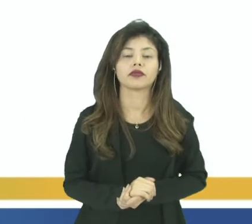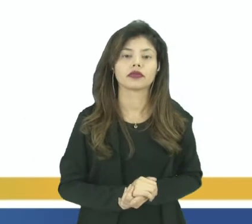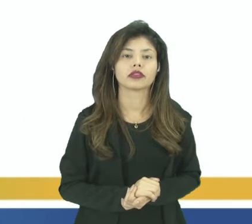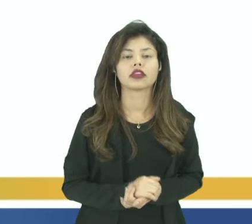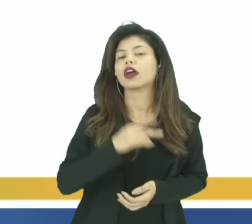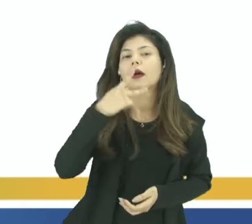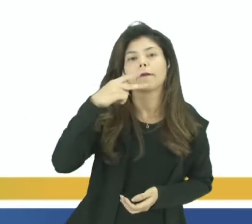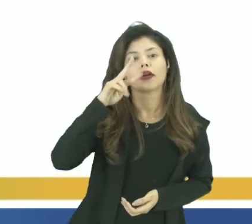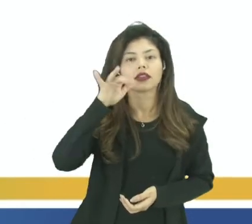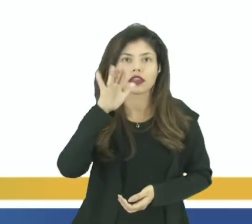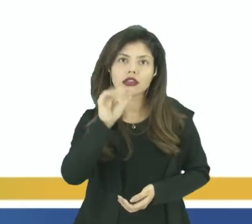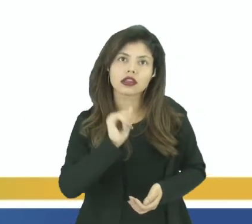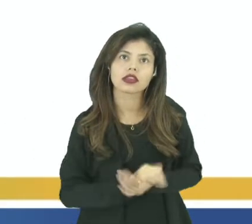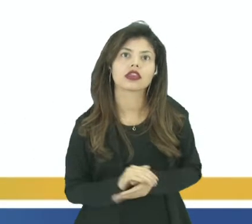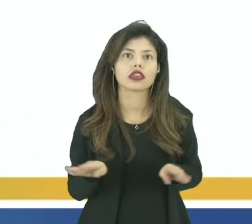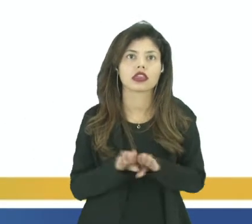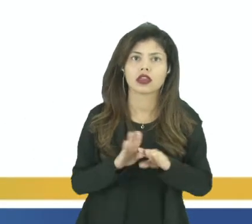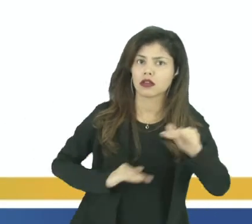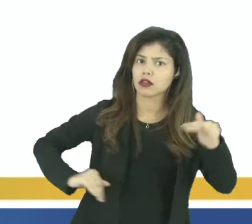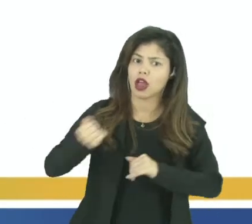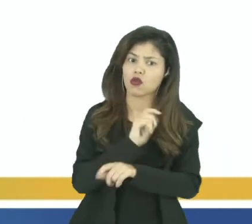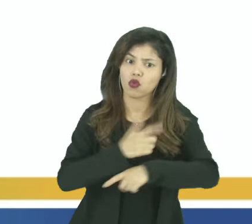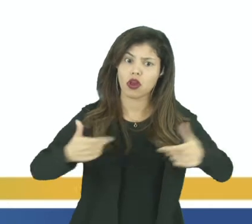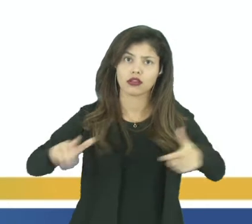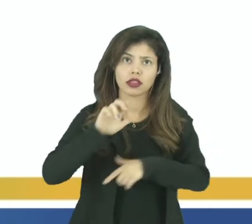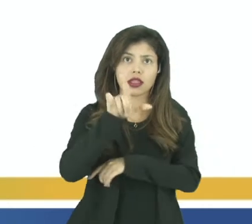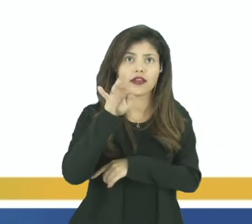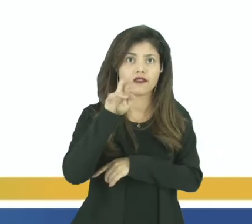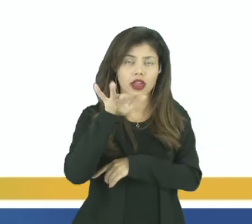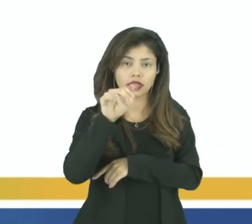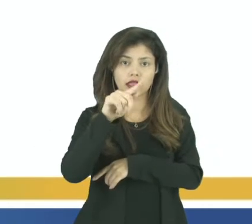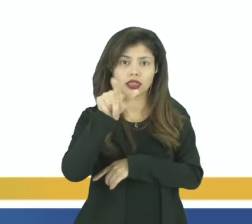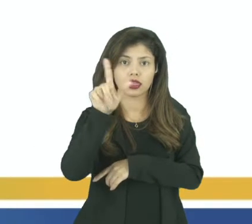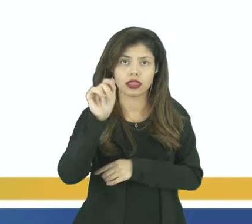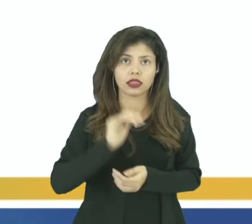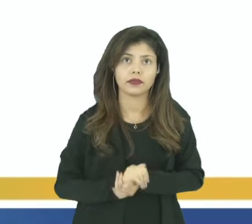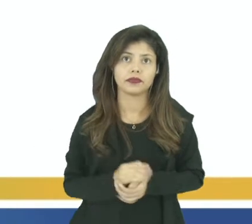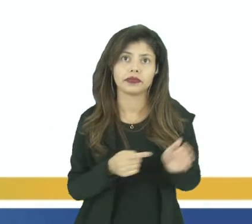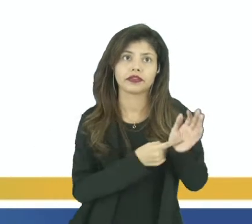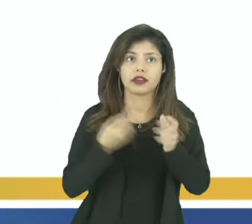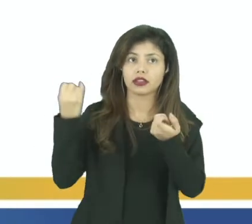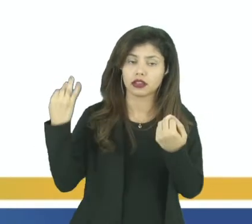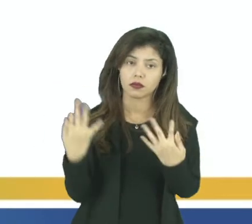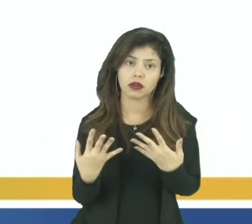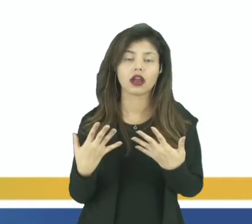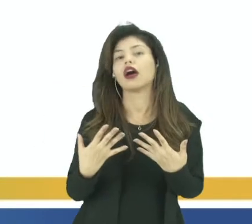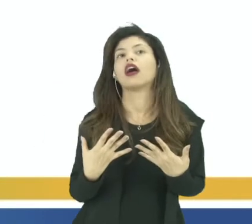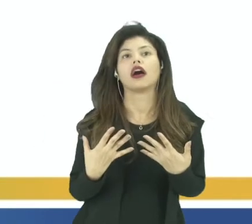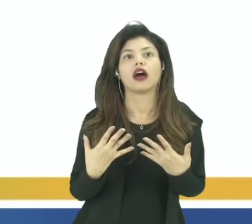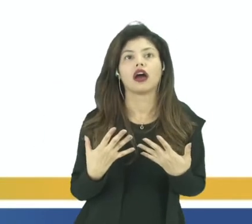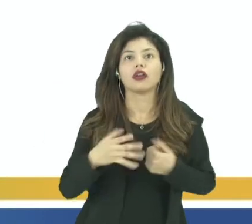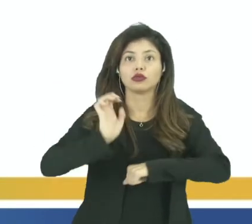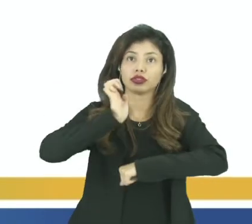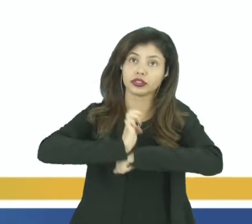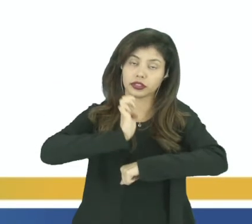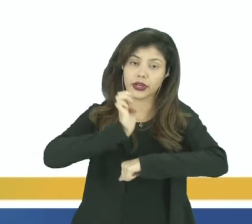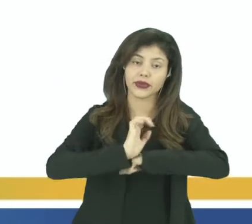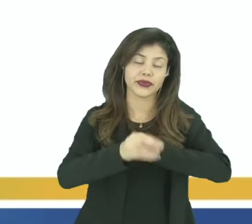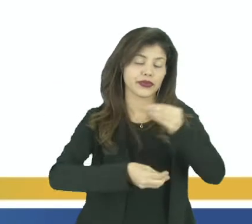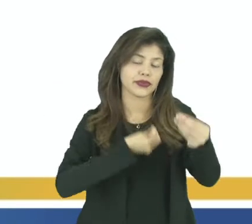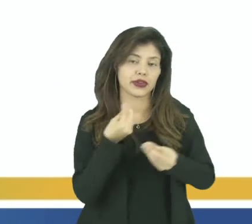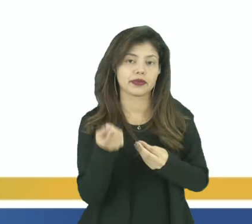a onipotência do Leviatã, Hobbes vai figurar a imagem de um Estado, como